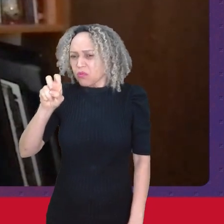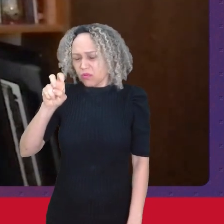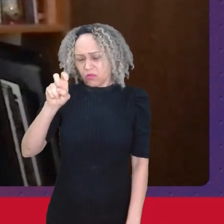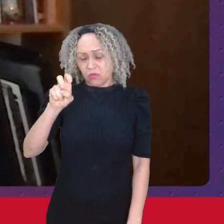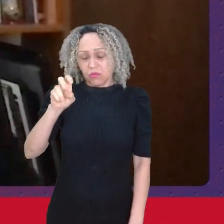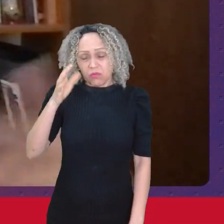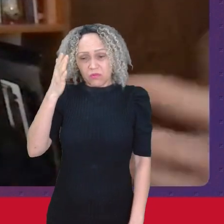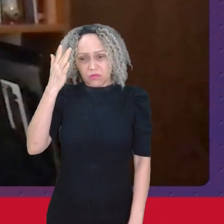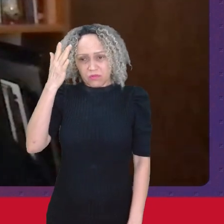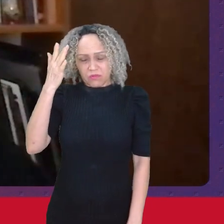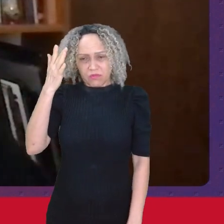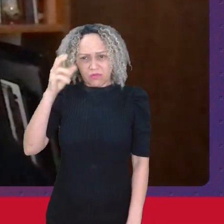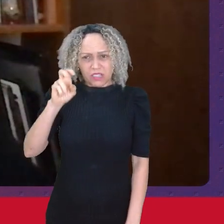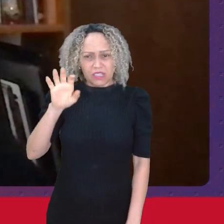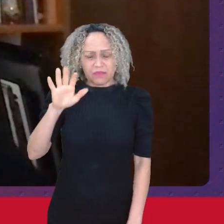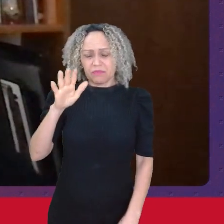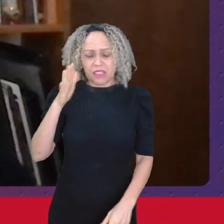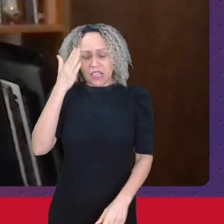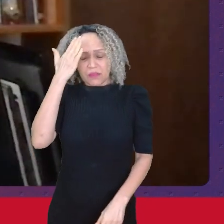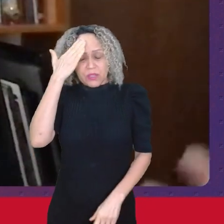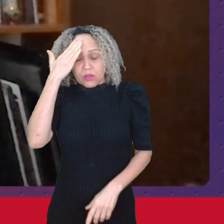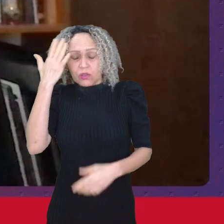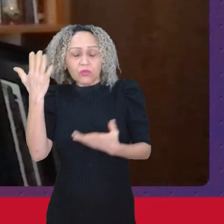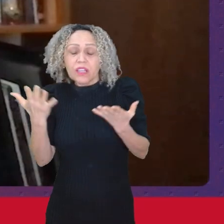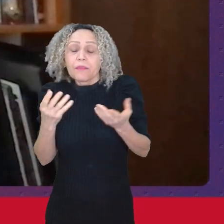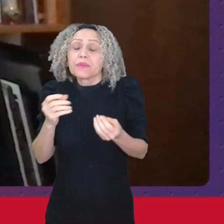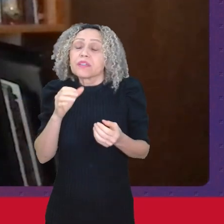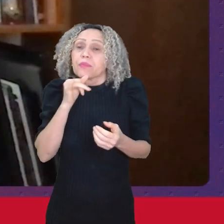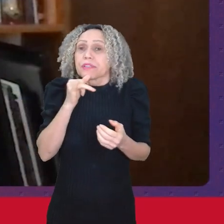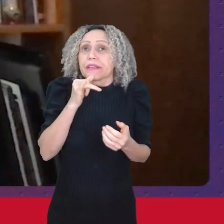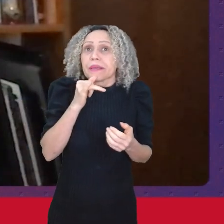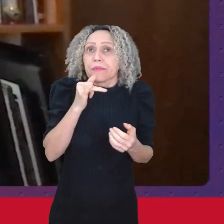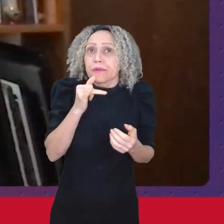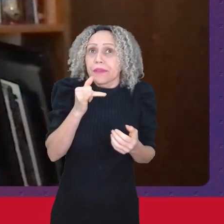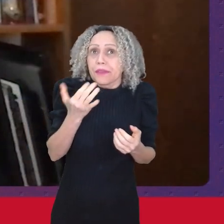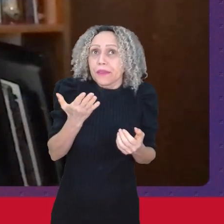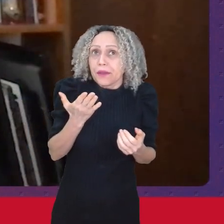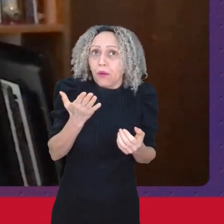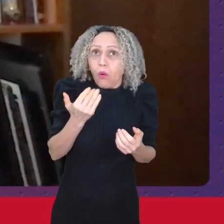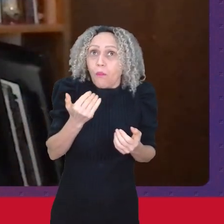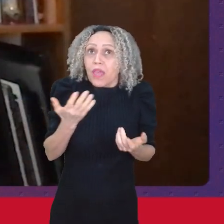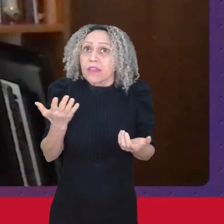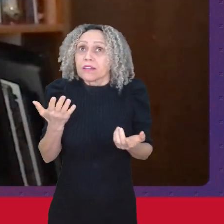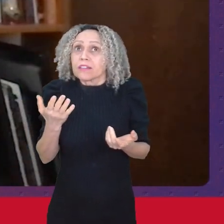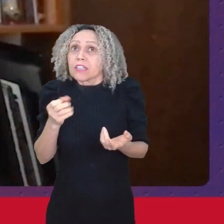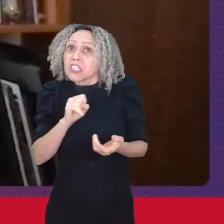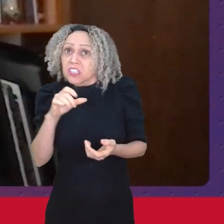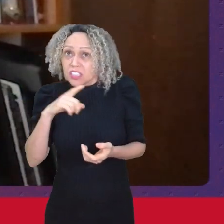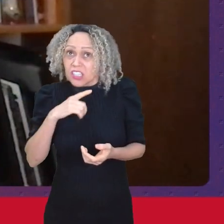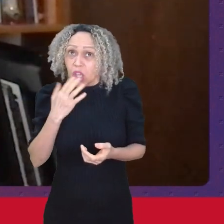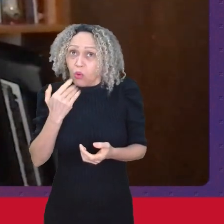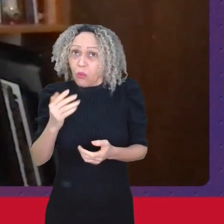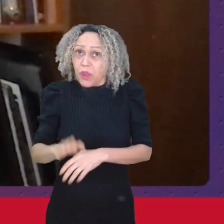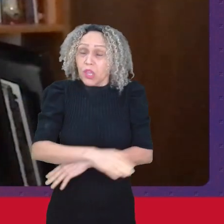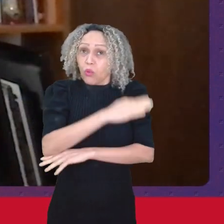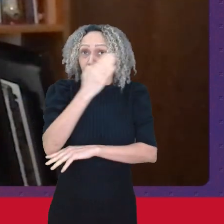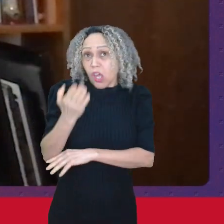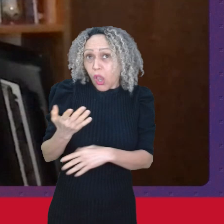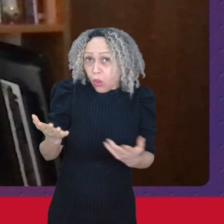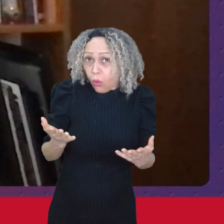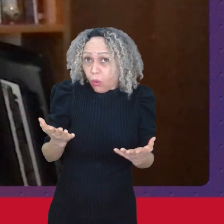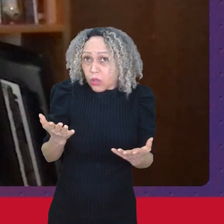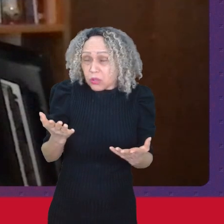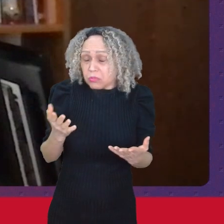comprar comida, não sabia se ia ter dinheiro na família para as crianças se alimentarem. Muitos já passavam fome,